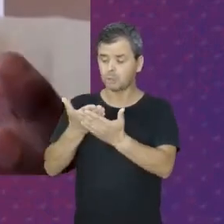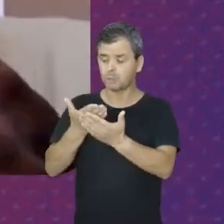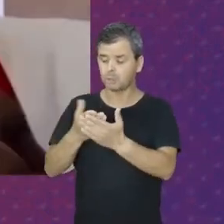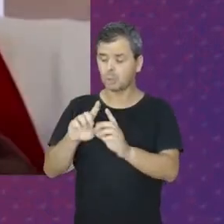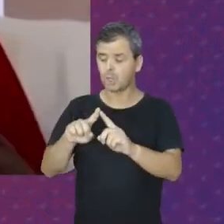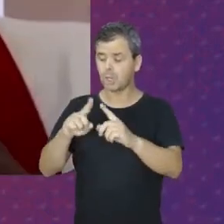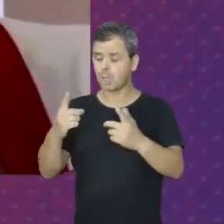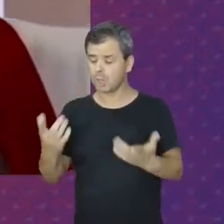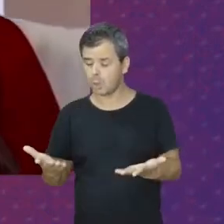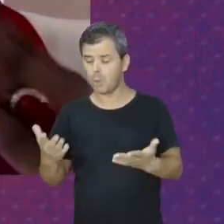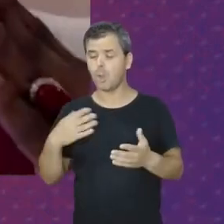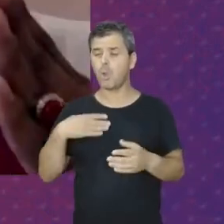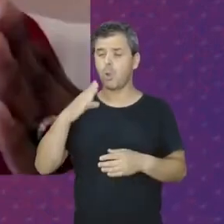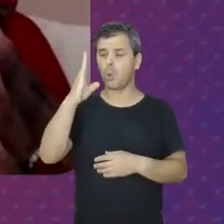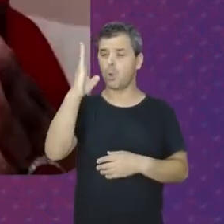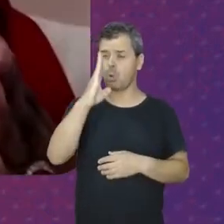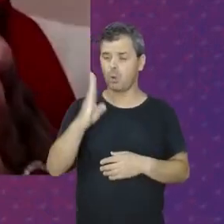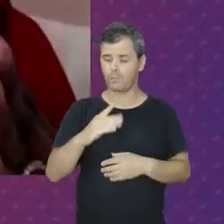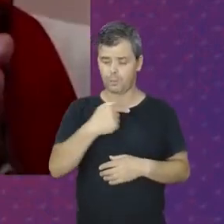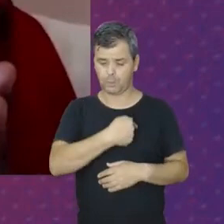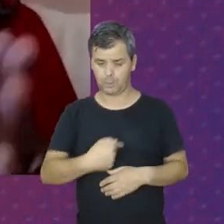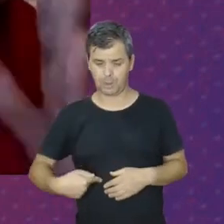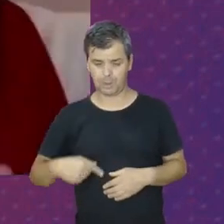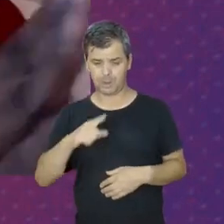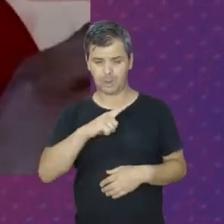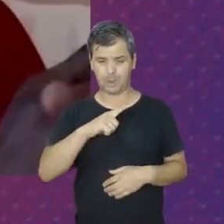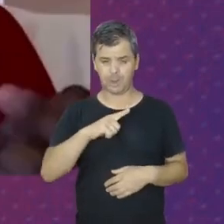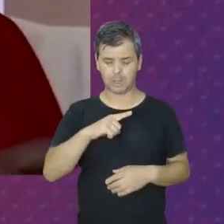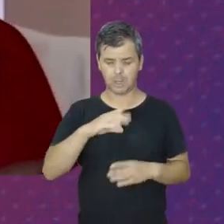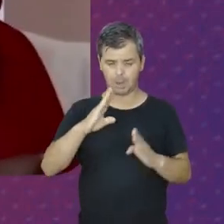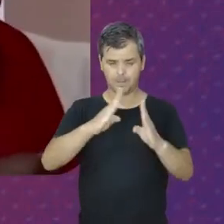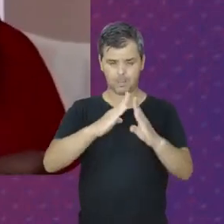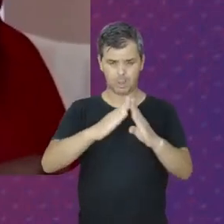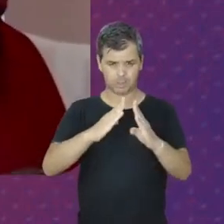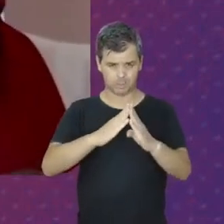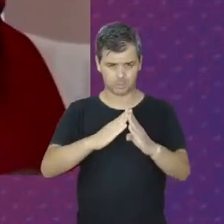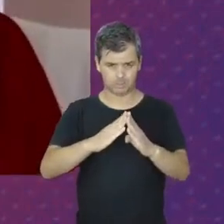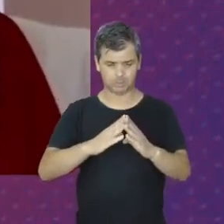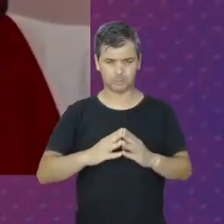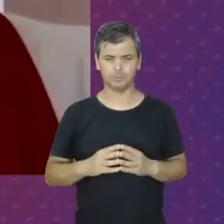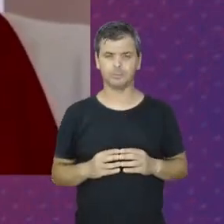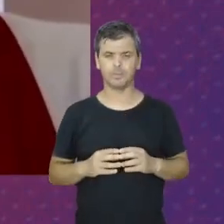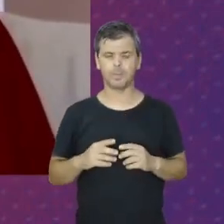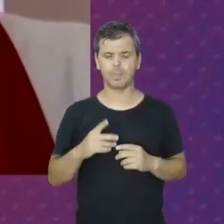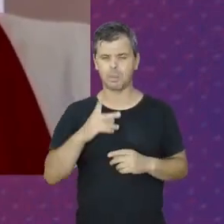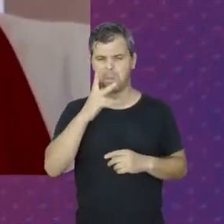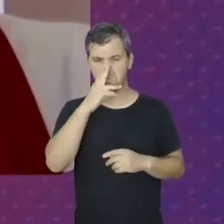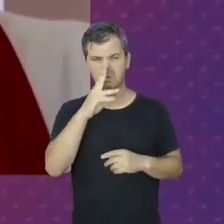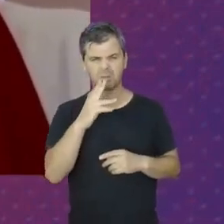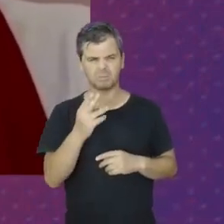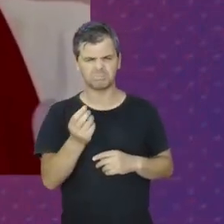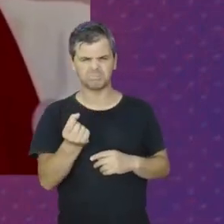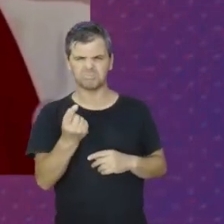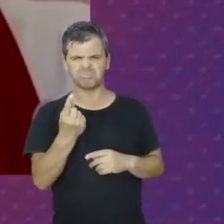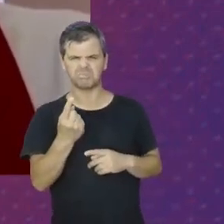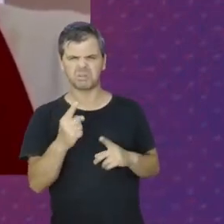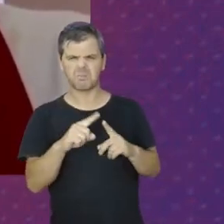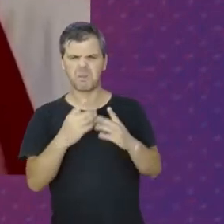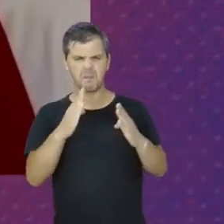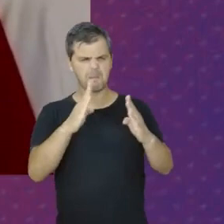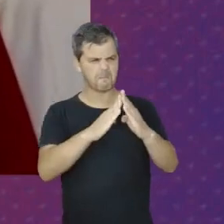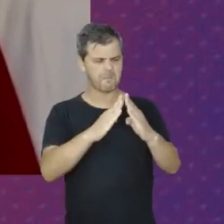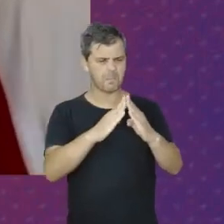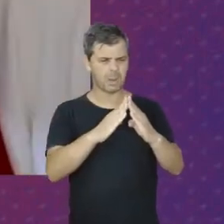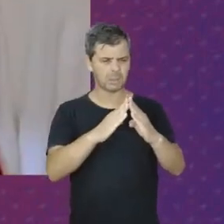o governo brasileiro hoje tem uma política de moradia. Parece ser estranho, né? Mas morar